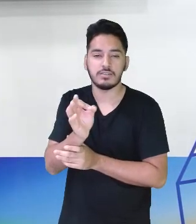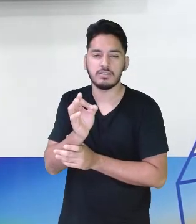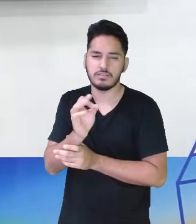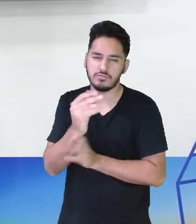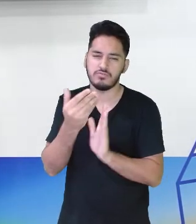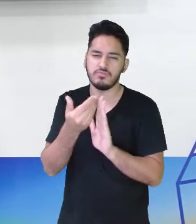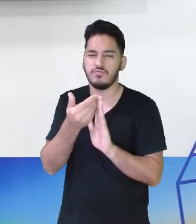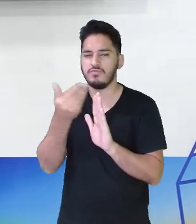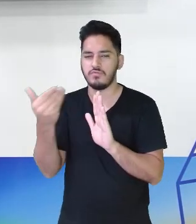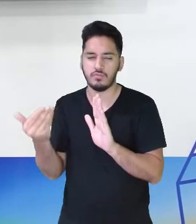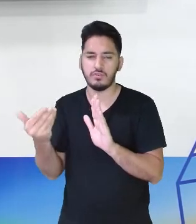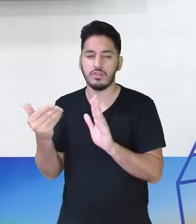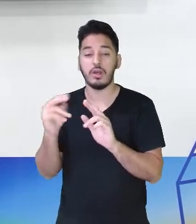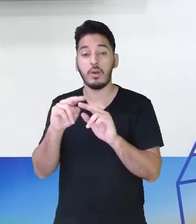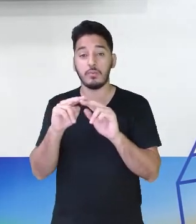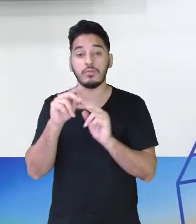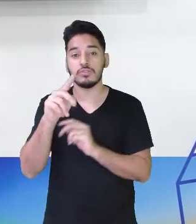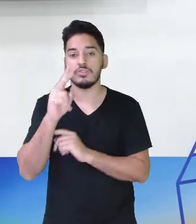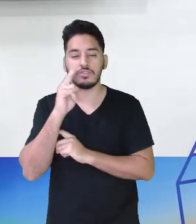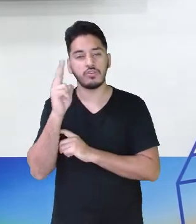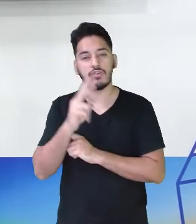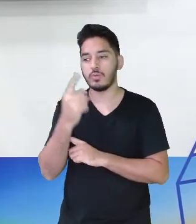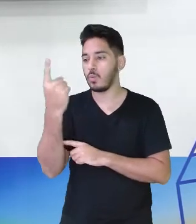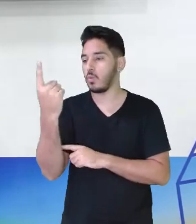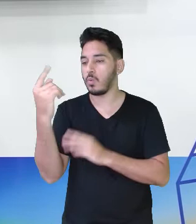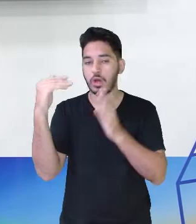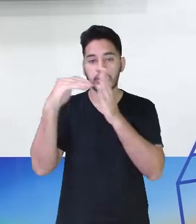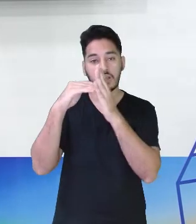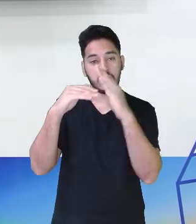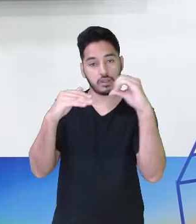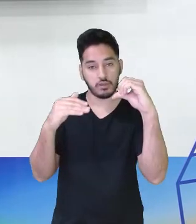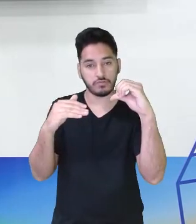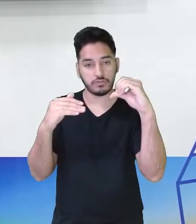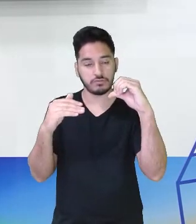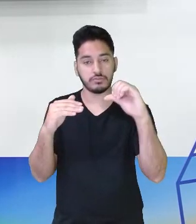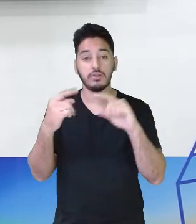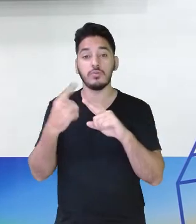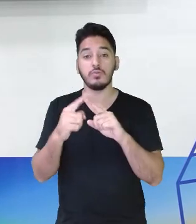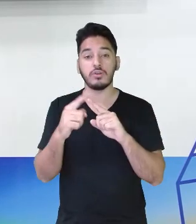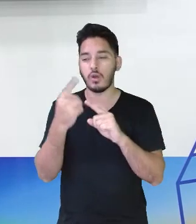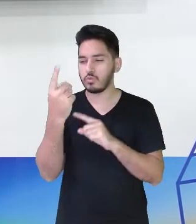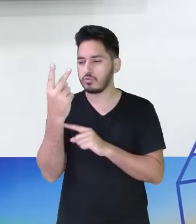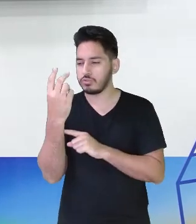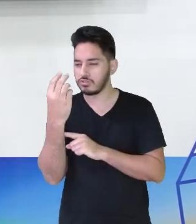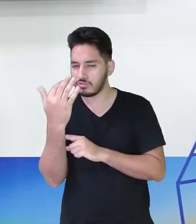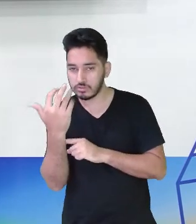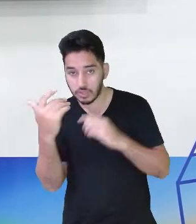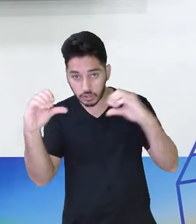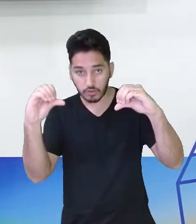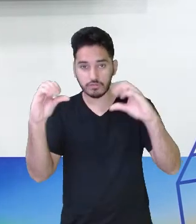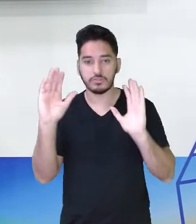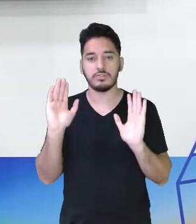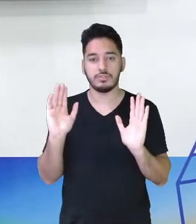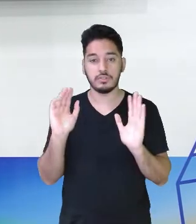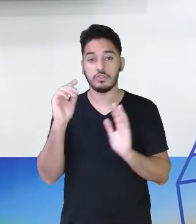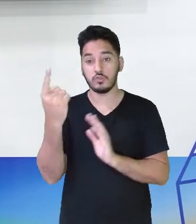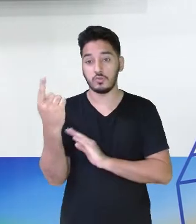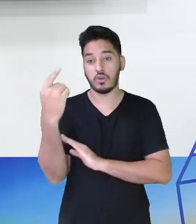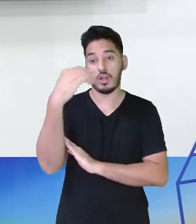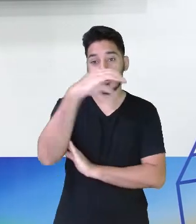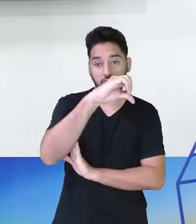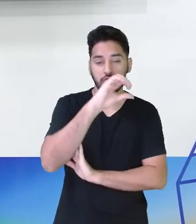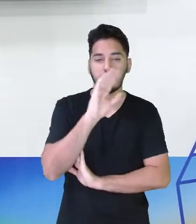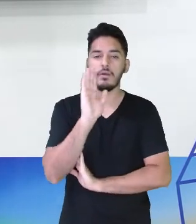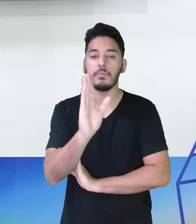pouquinho de fora. Por isso que vocês estão vendo aí, de 1 a 9. Porque a contagem acontece de 1 a 9. Só